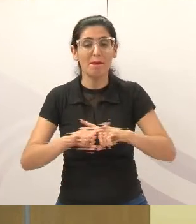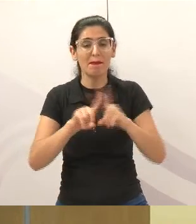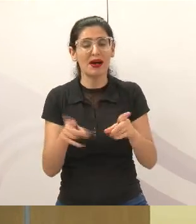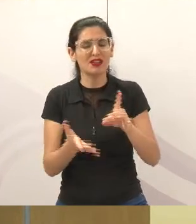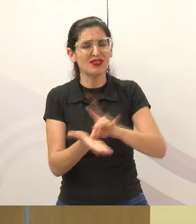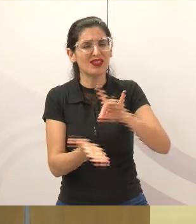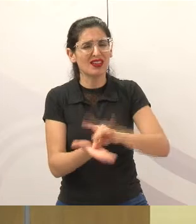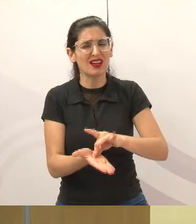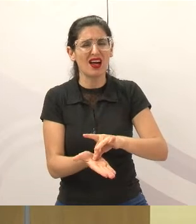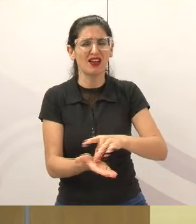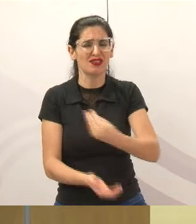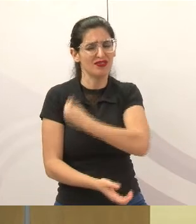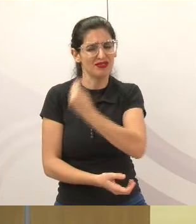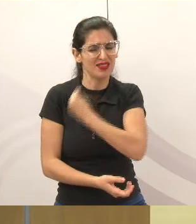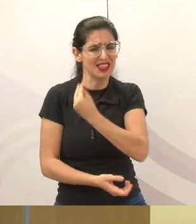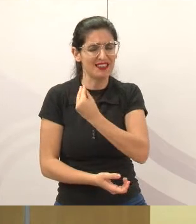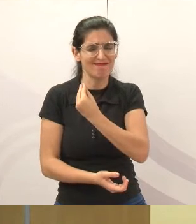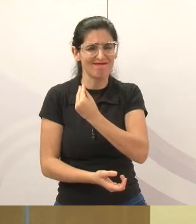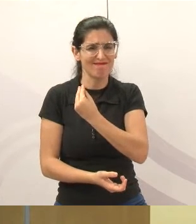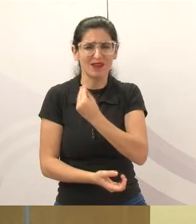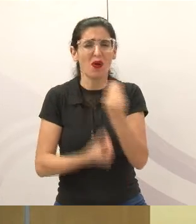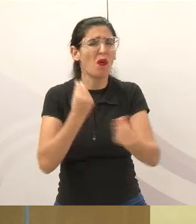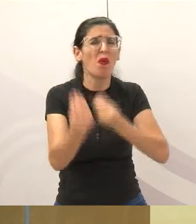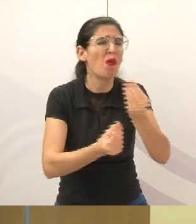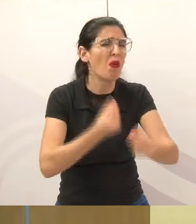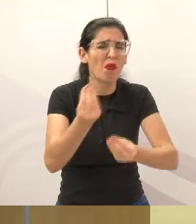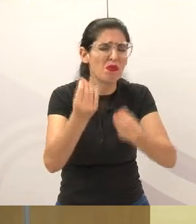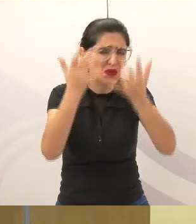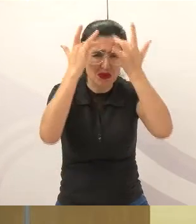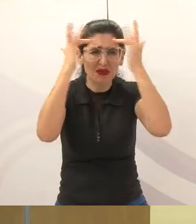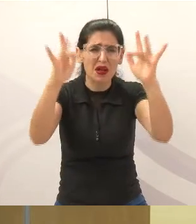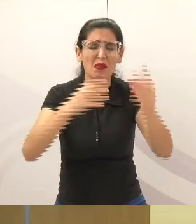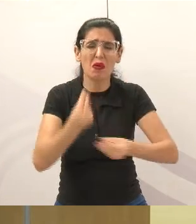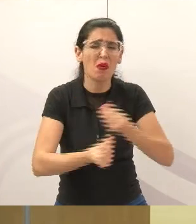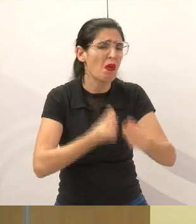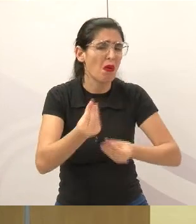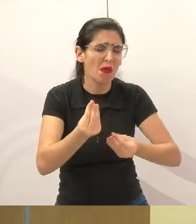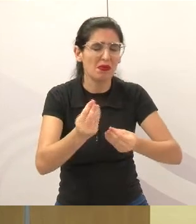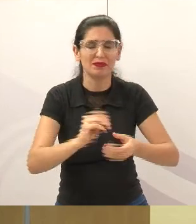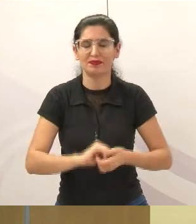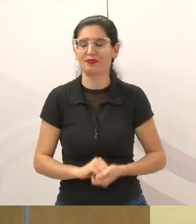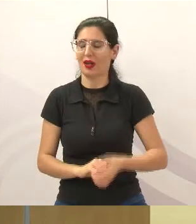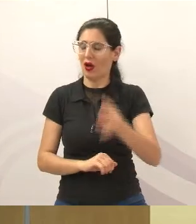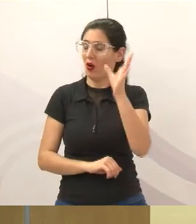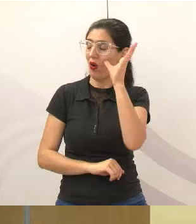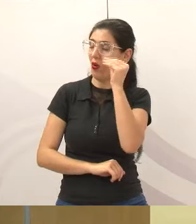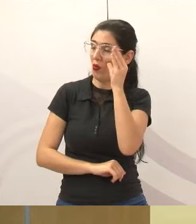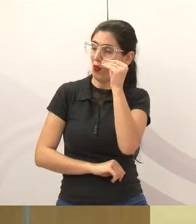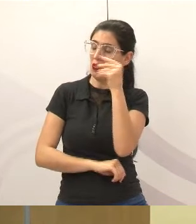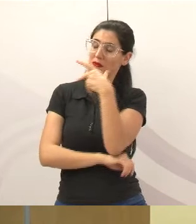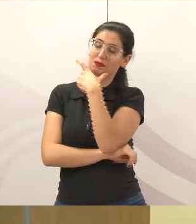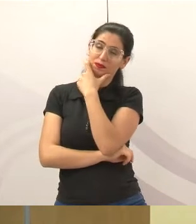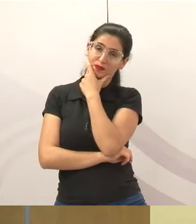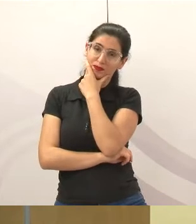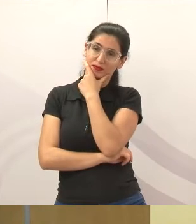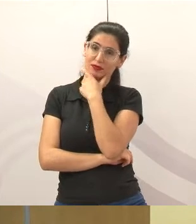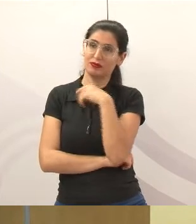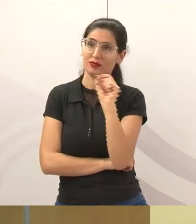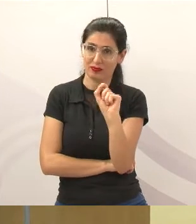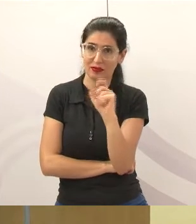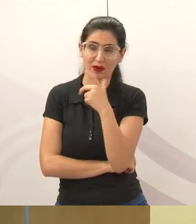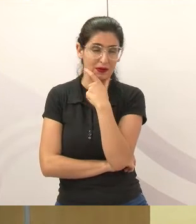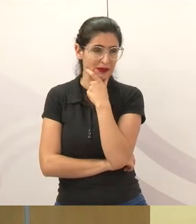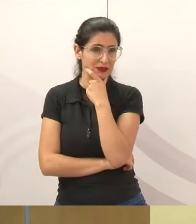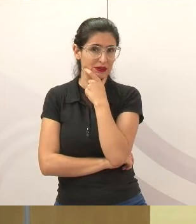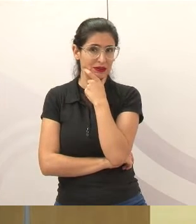meio que impedido de acontecer. É curioso que eu recebi, inclusive, durante a